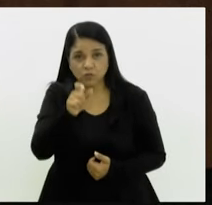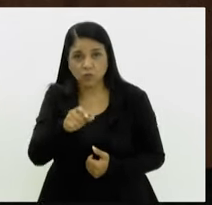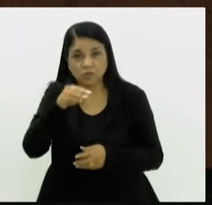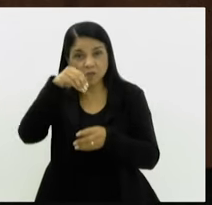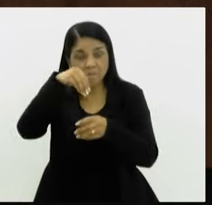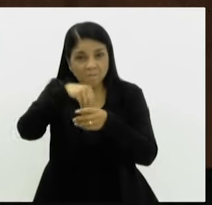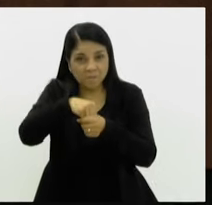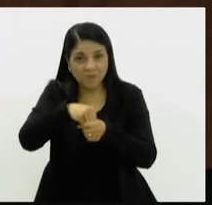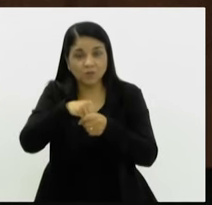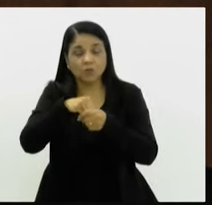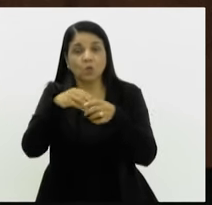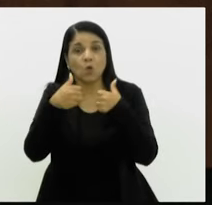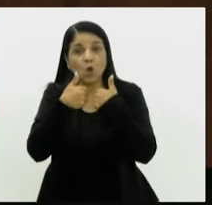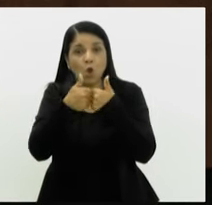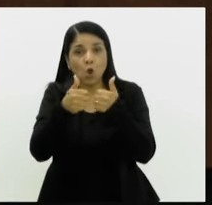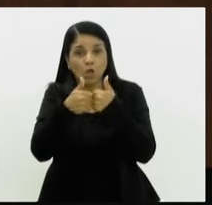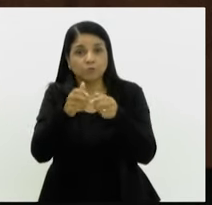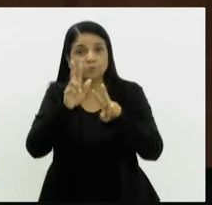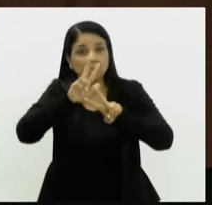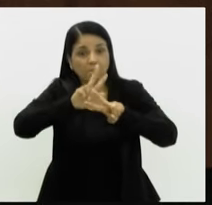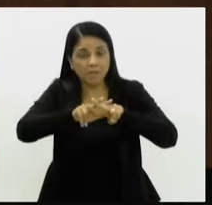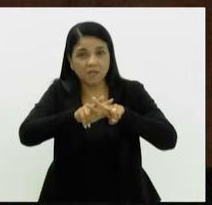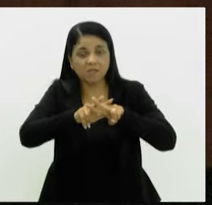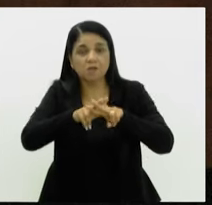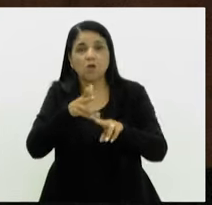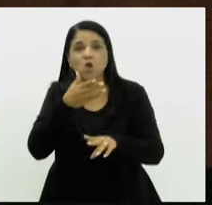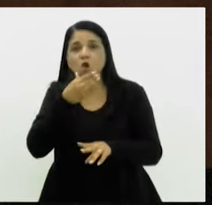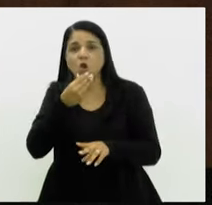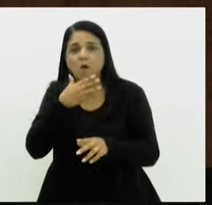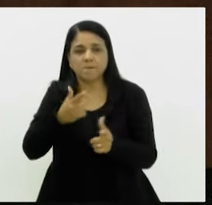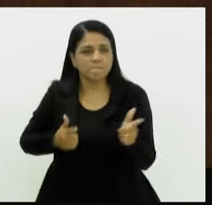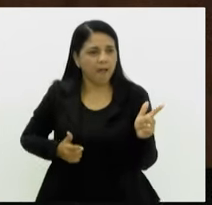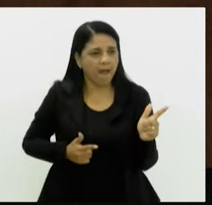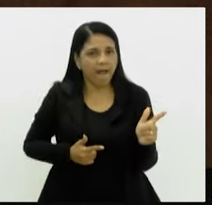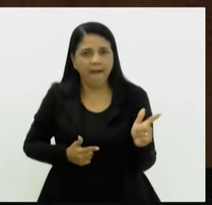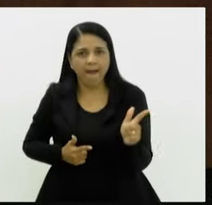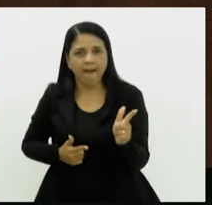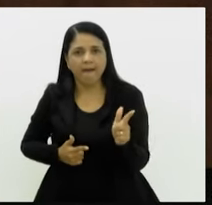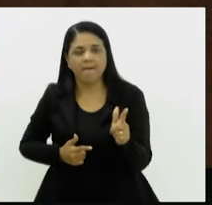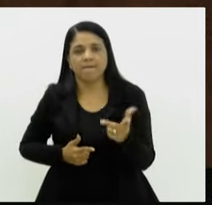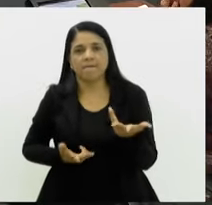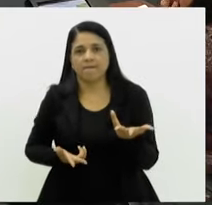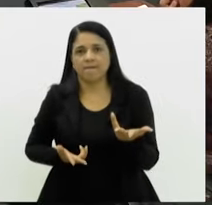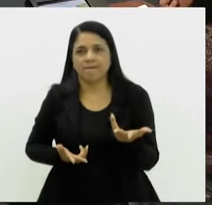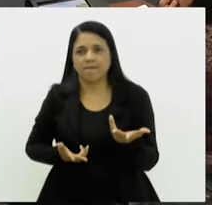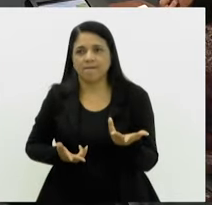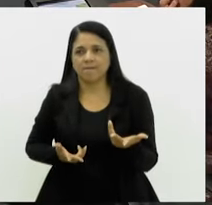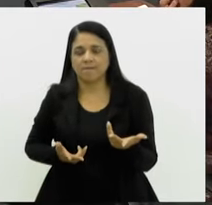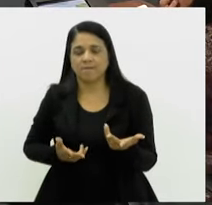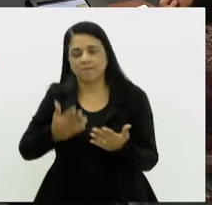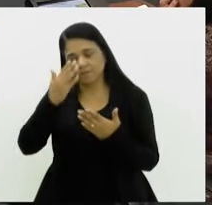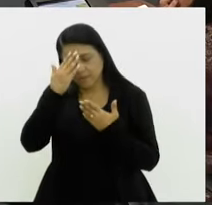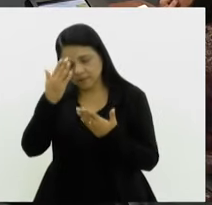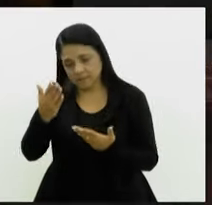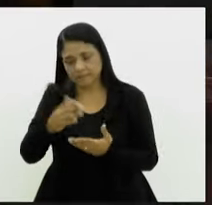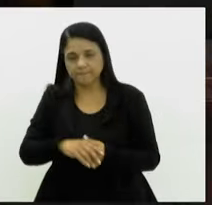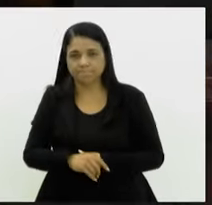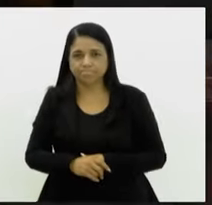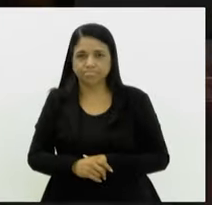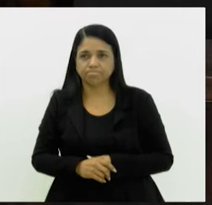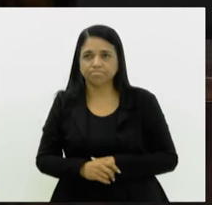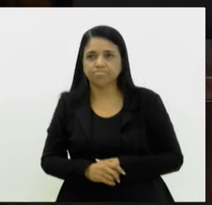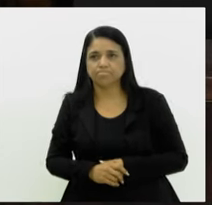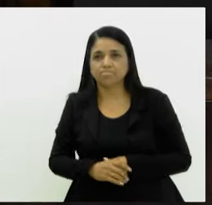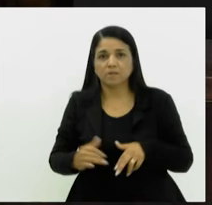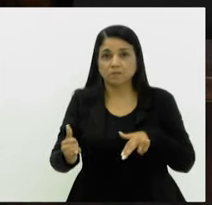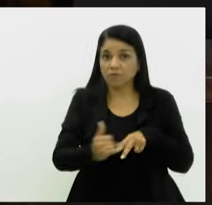estão em risco de suas vidas por causa de um bandido. Muito obrigado. Obrigada, deputado. Deputado